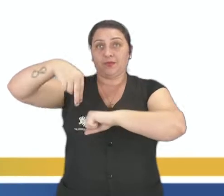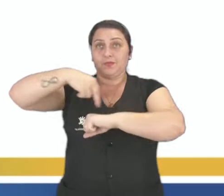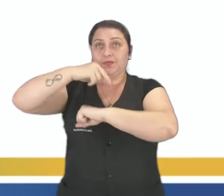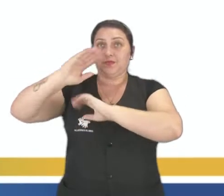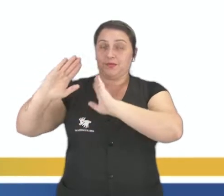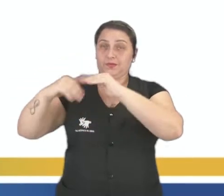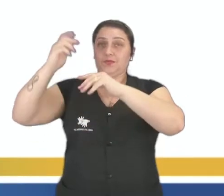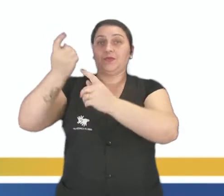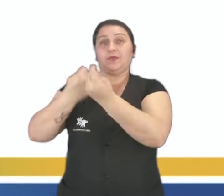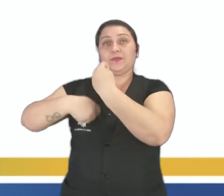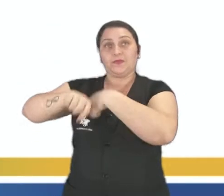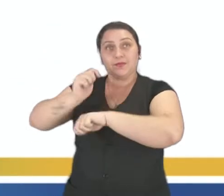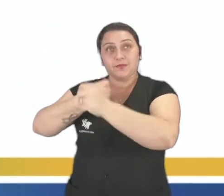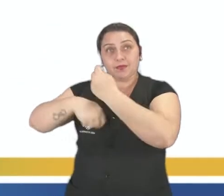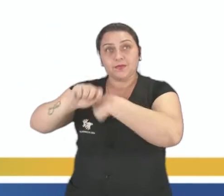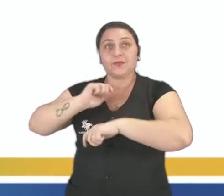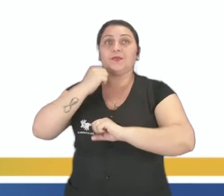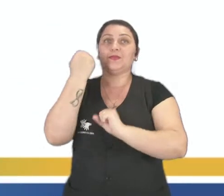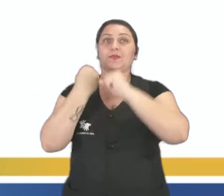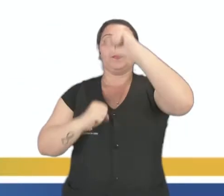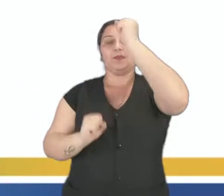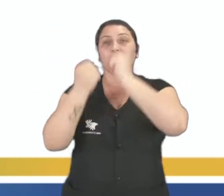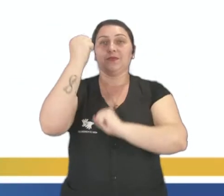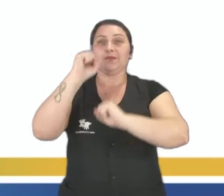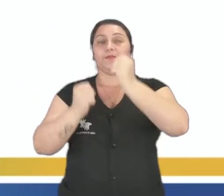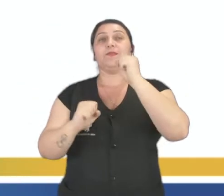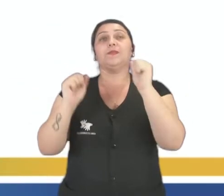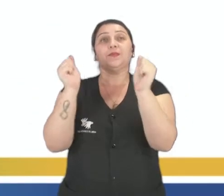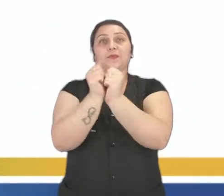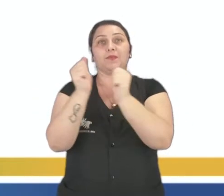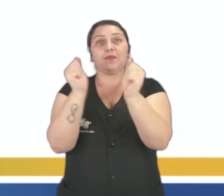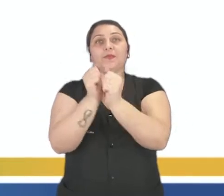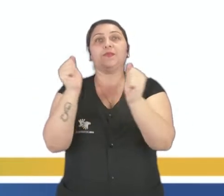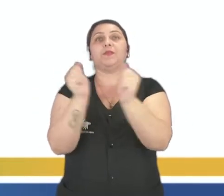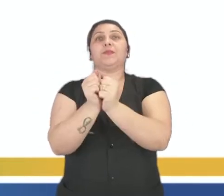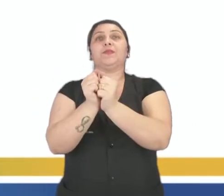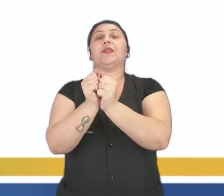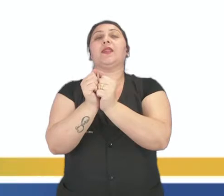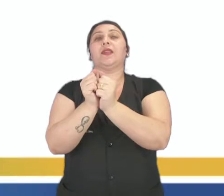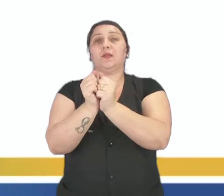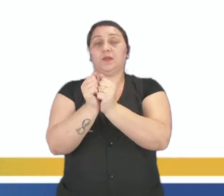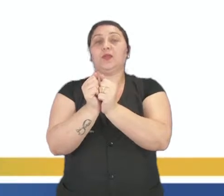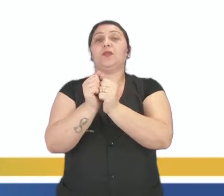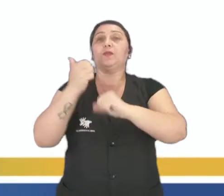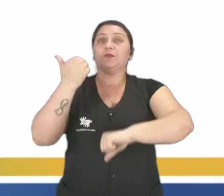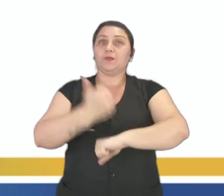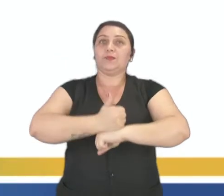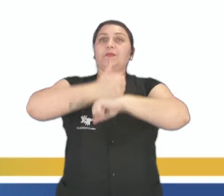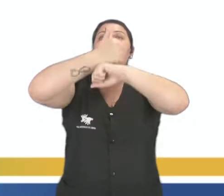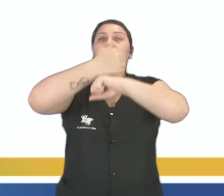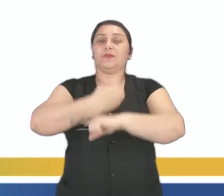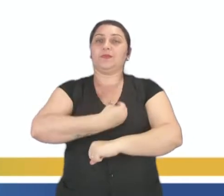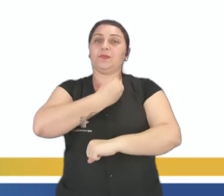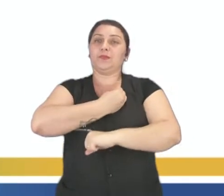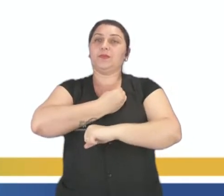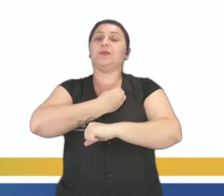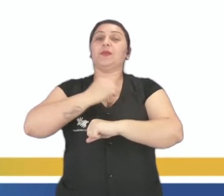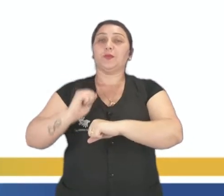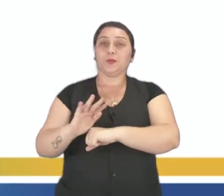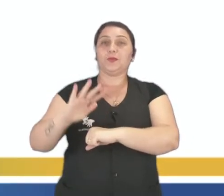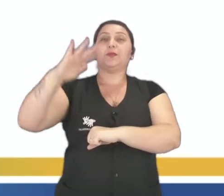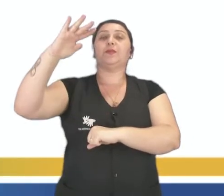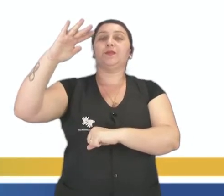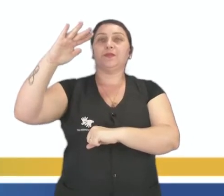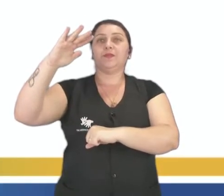nações em que o desenvolvimento econômico e industrial está associado a um padrão de qualidade de vida